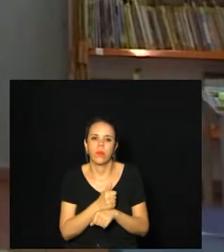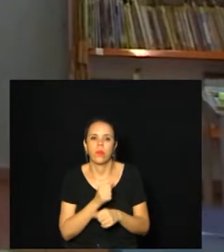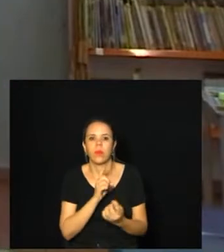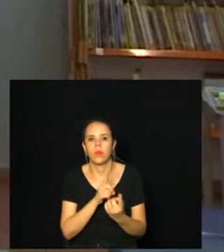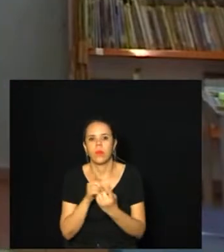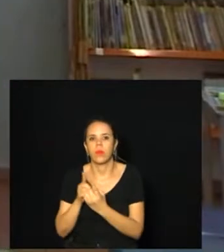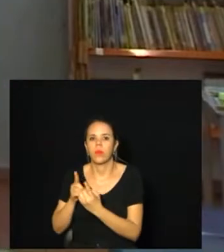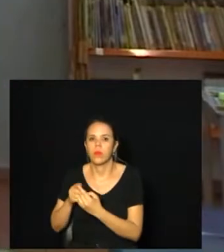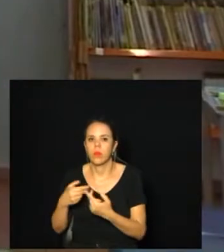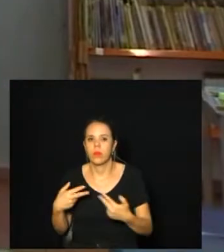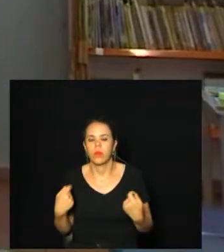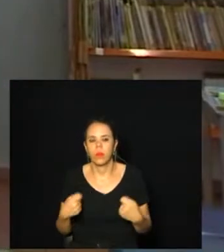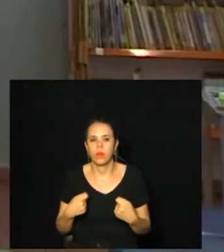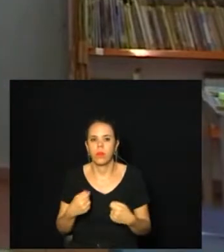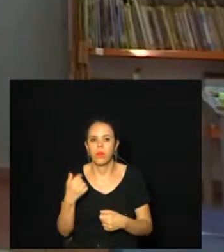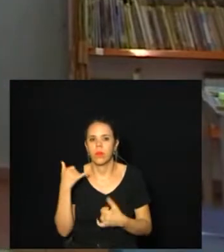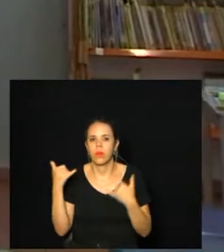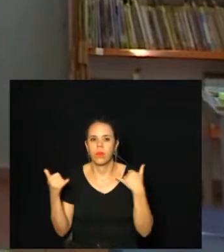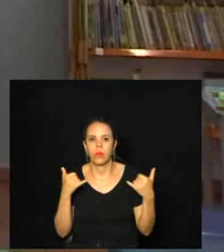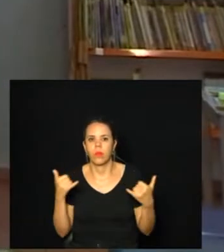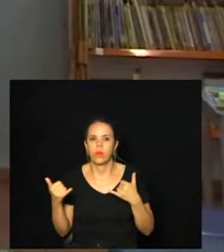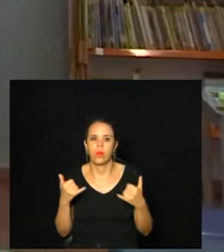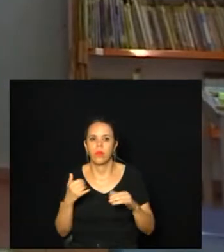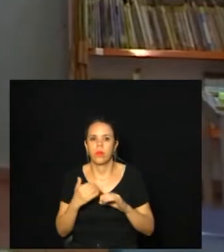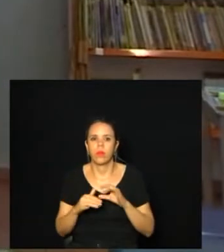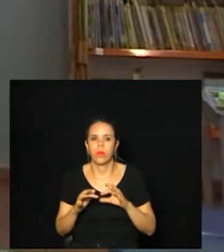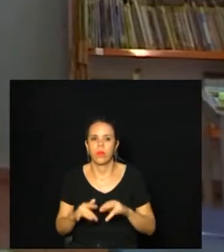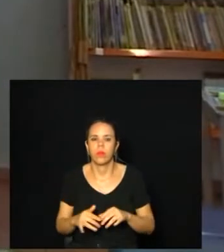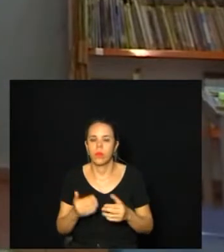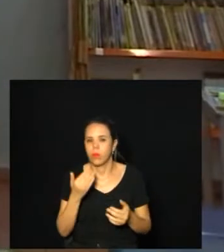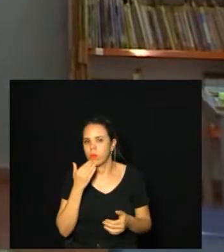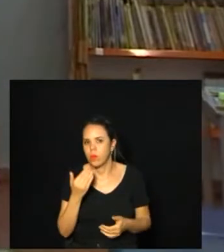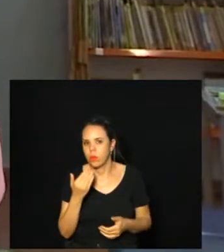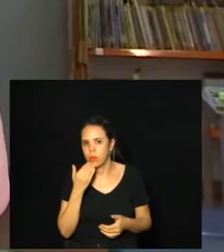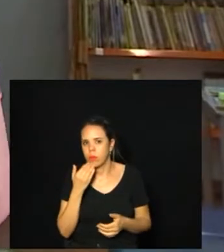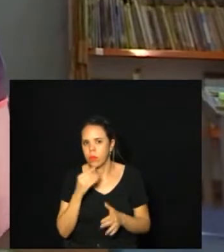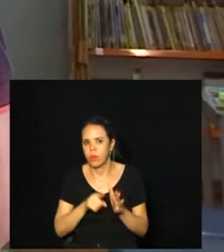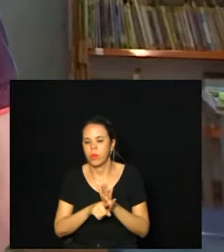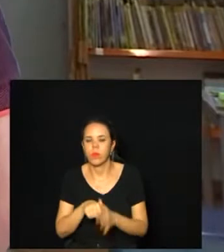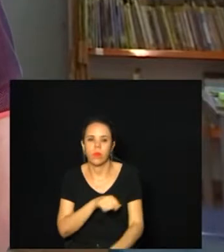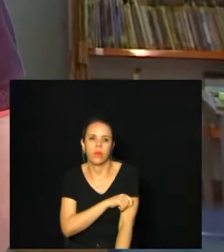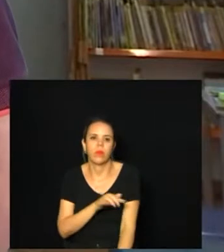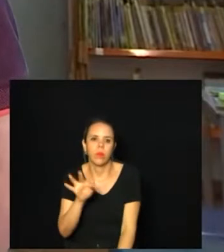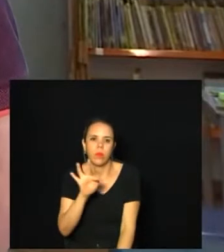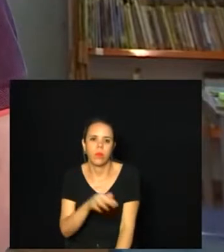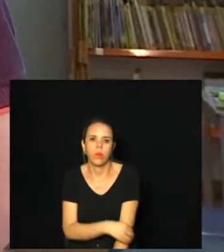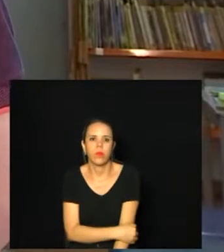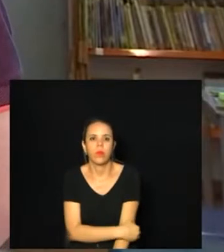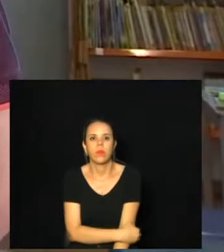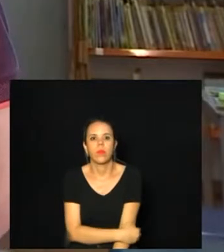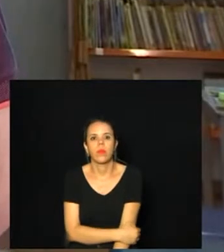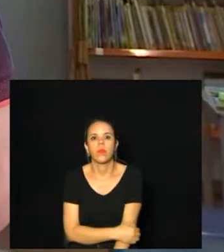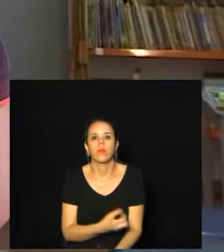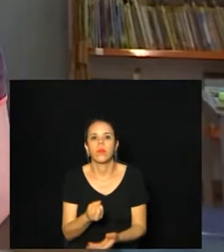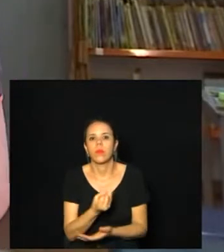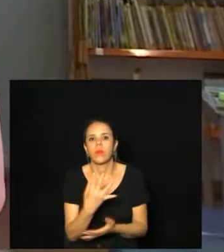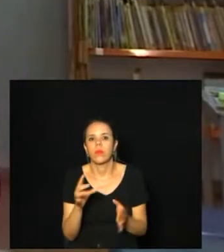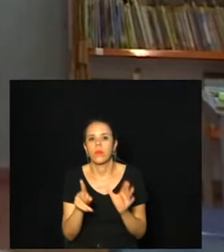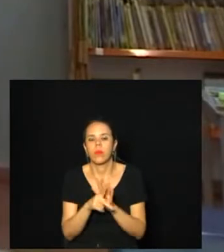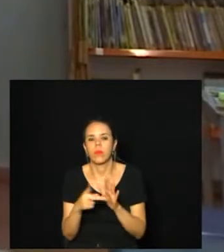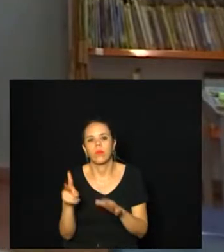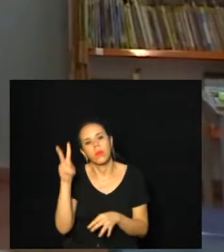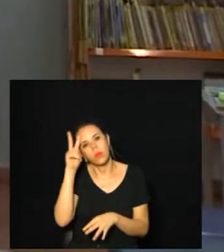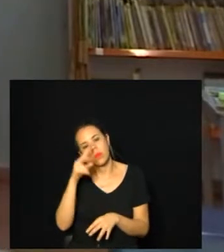atendendo as demandas via telefone ou via e-mail de solicitações de estudantes universitários que queriam um acervo específico da